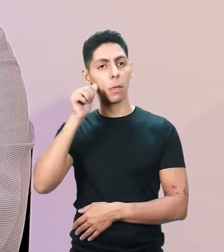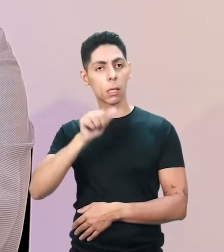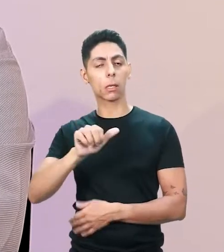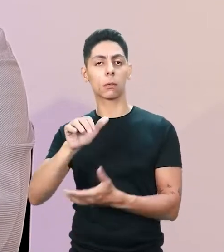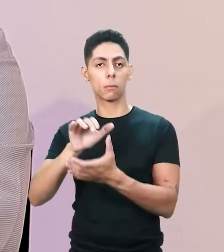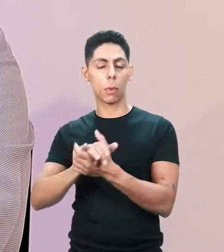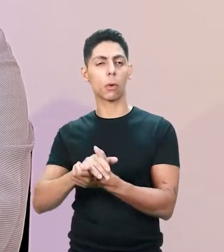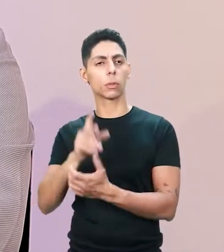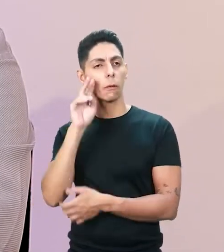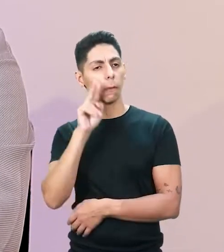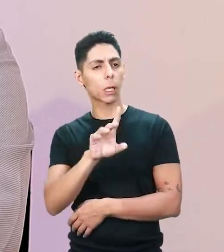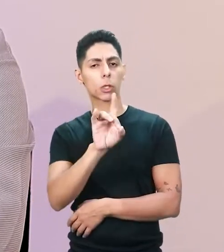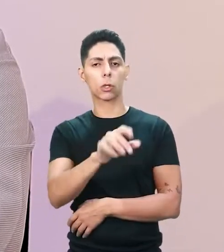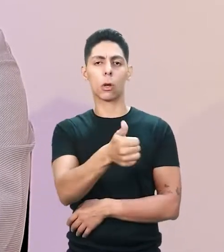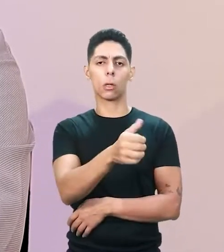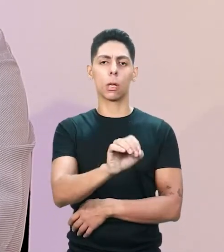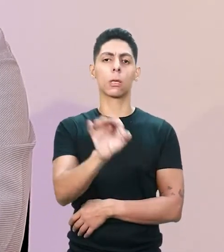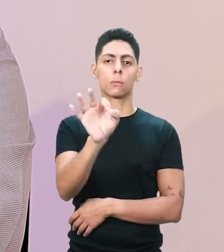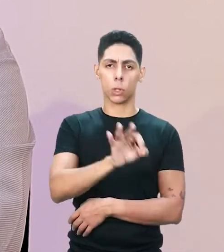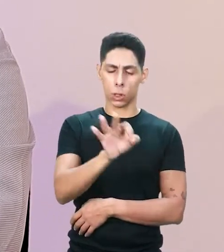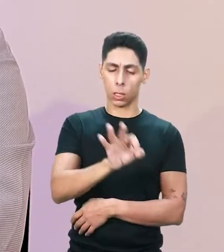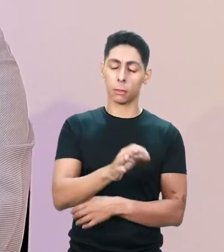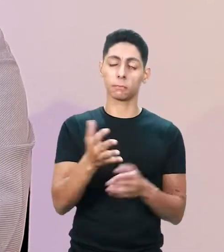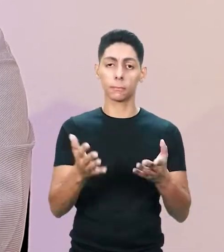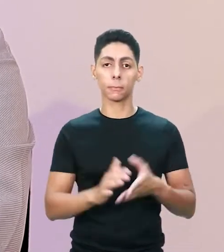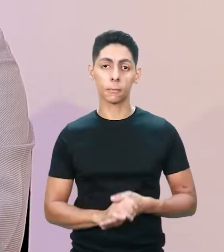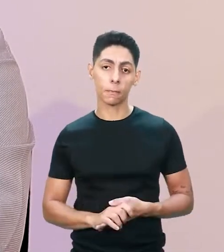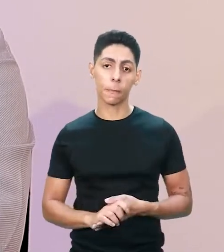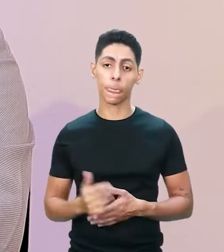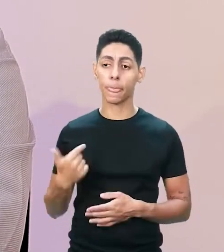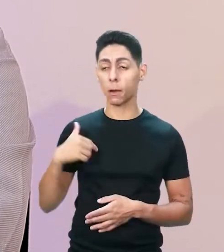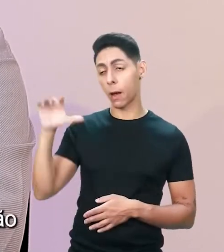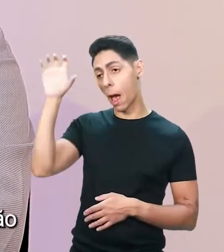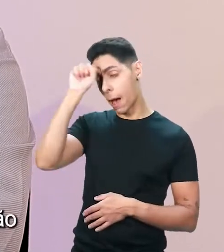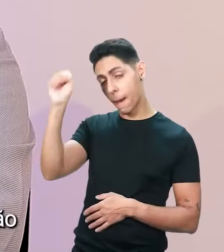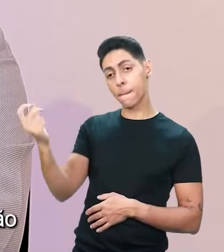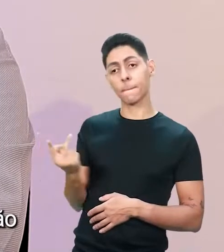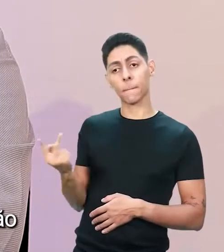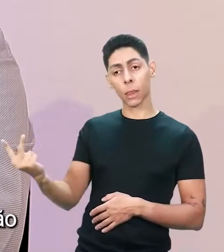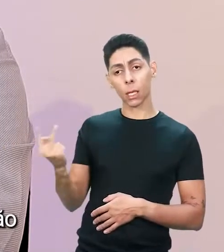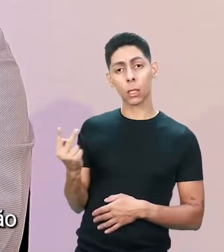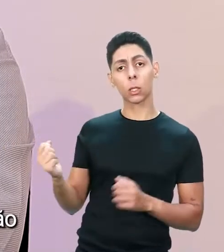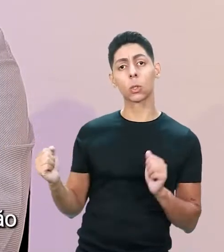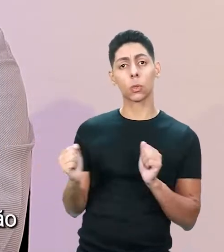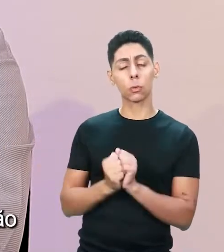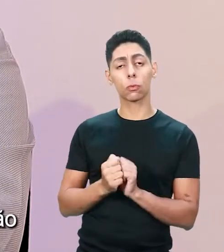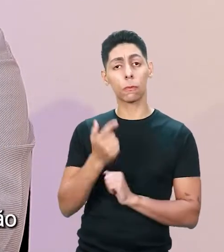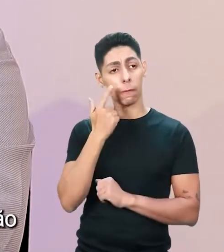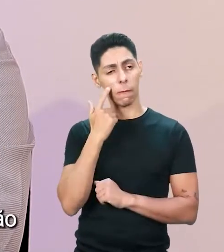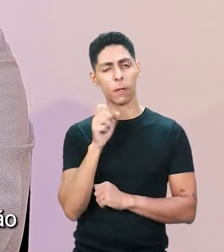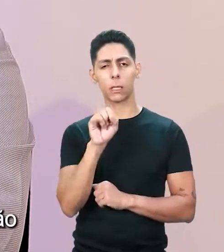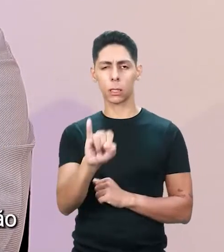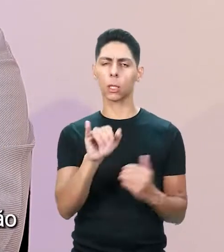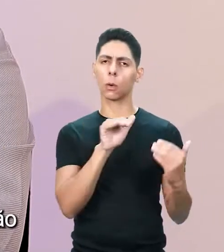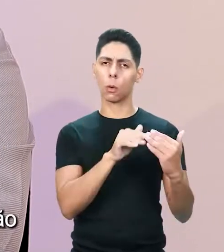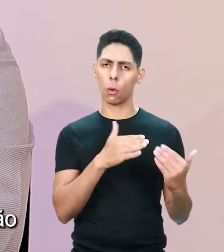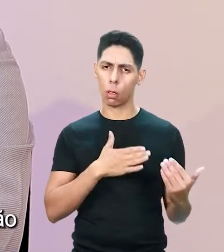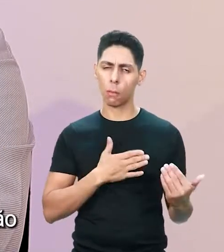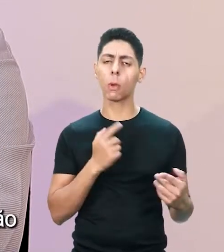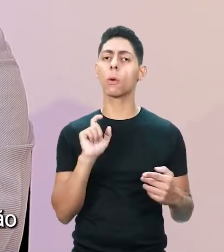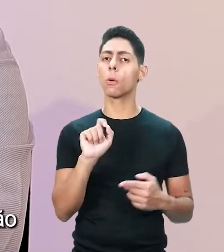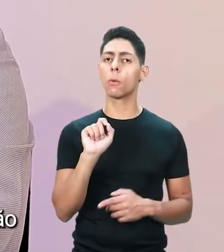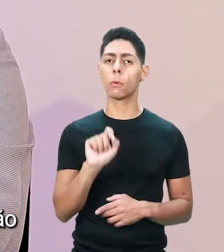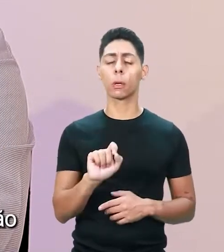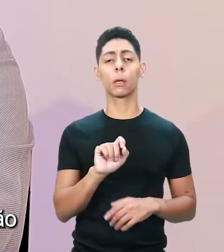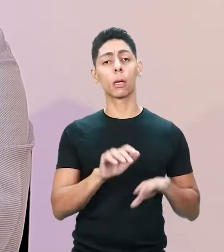enxerga 10% com a melhor correção, e eu aprendi com ela, e você veja se concorda comigo, professor, que muitas vezes